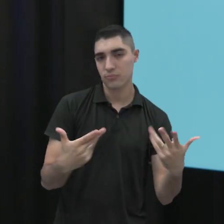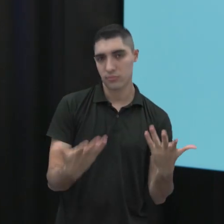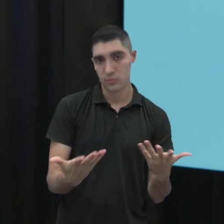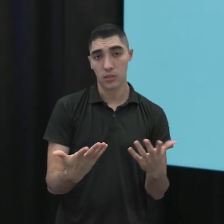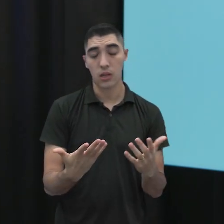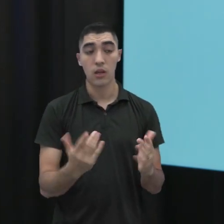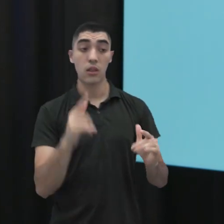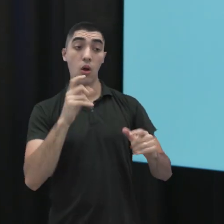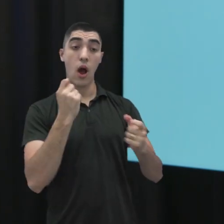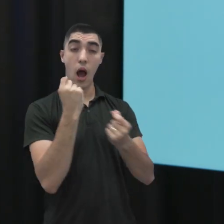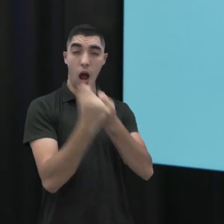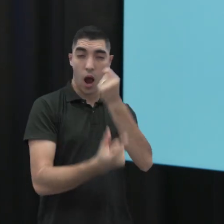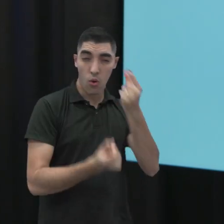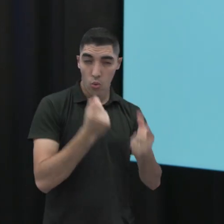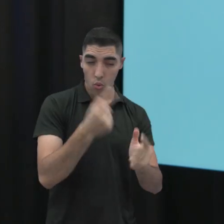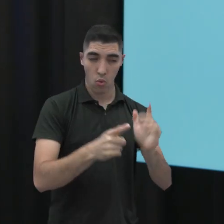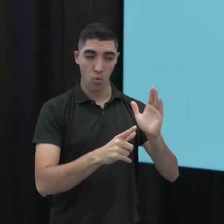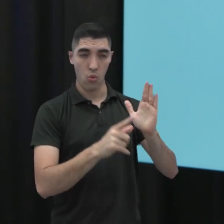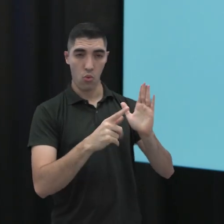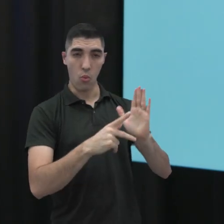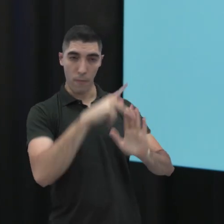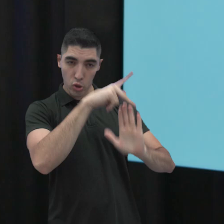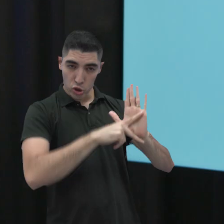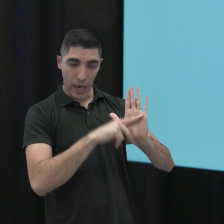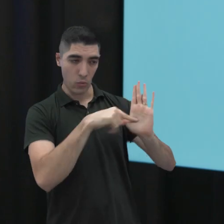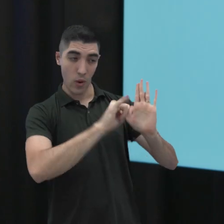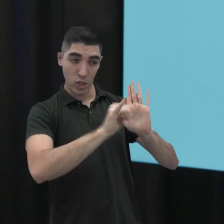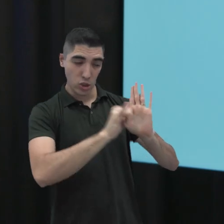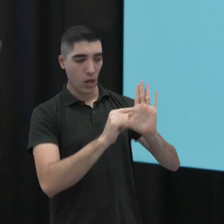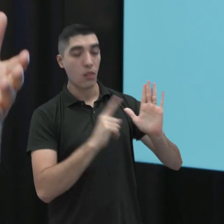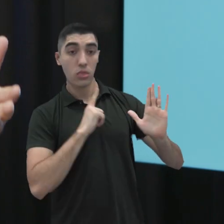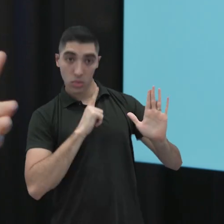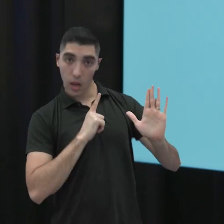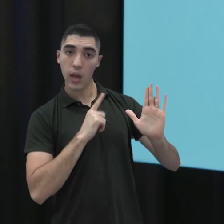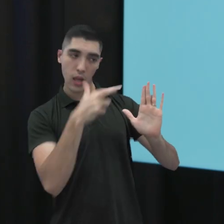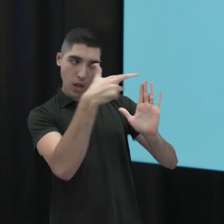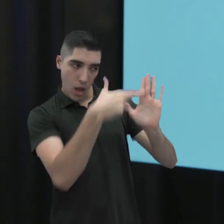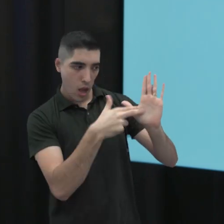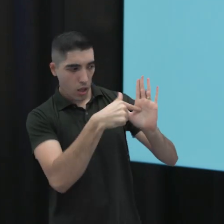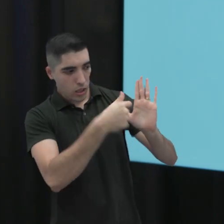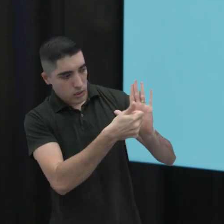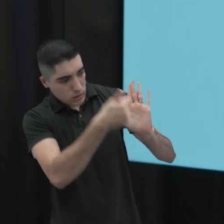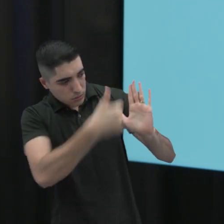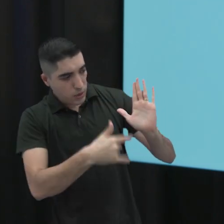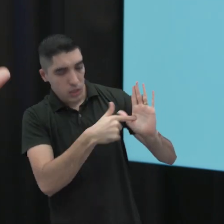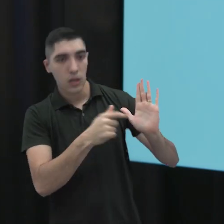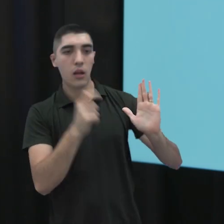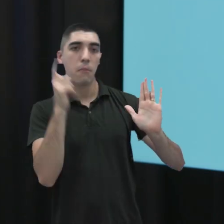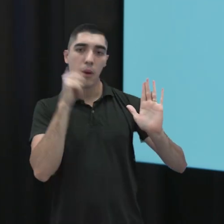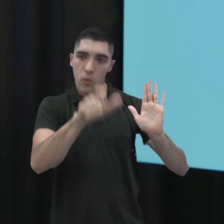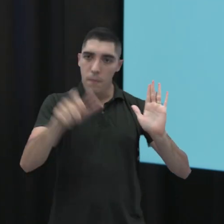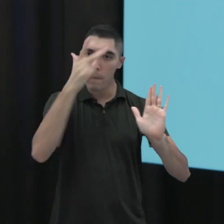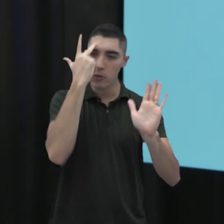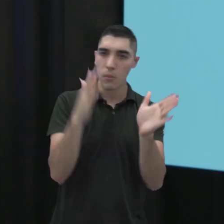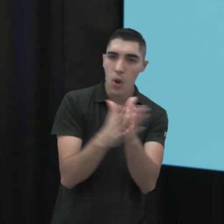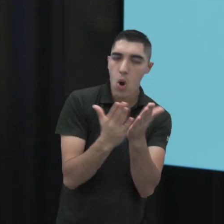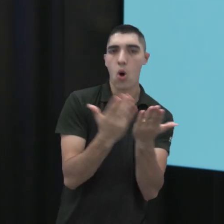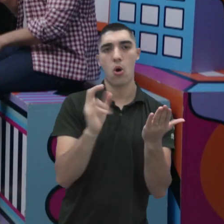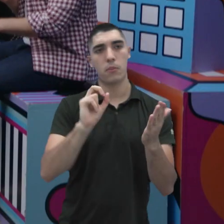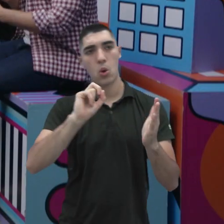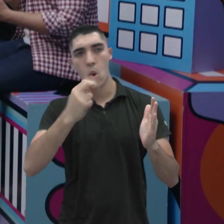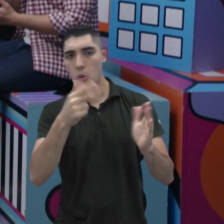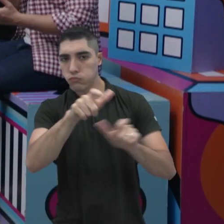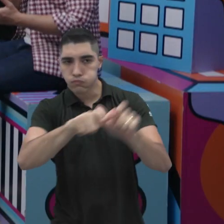estão colocando dentro do próprio escopo do edital, né, para que a lei possa ainda mais acessar mais pessoas. A